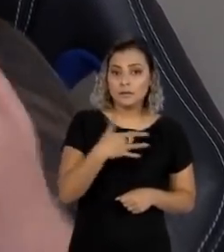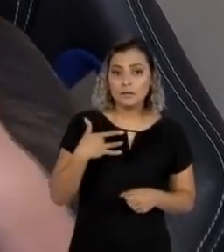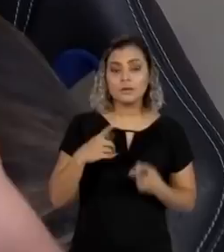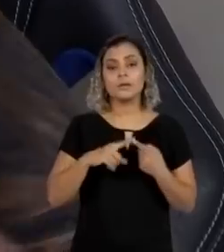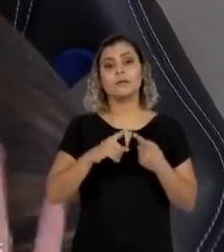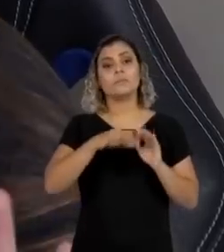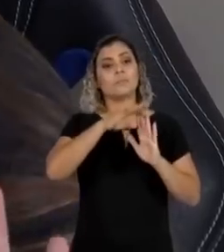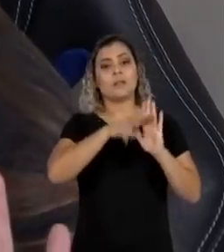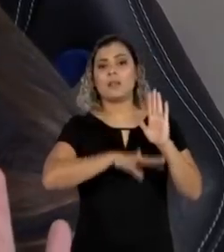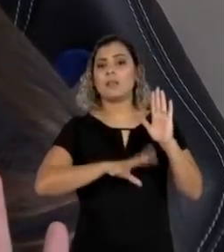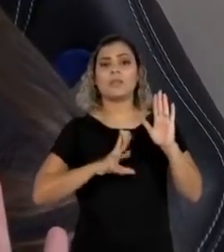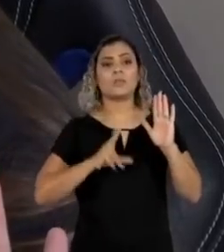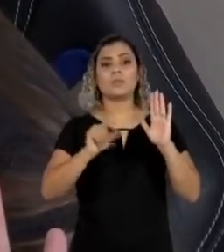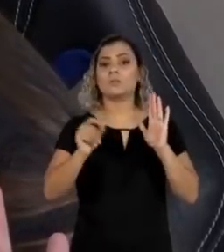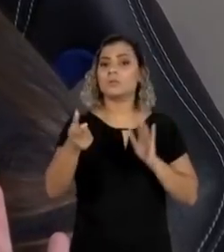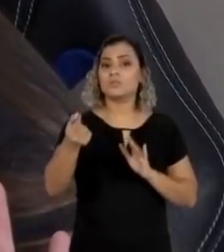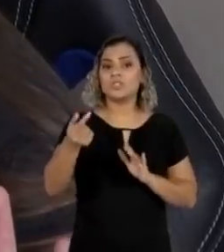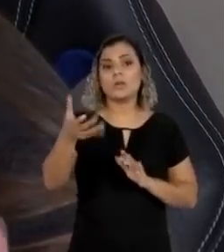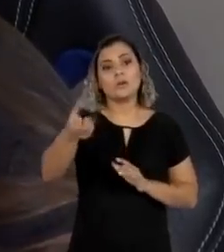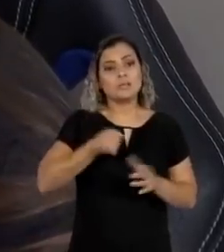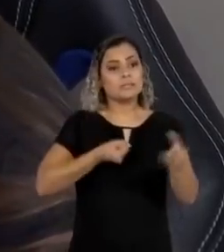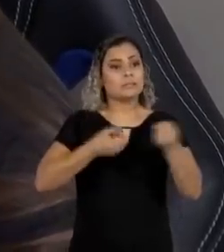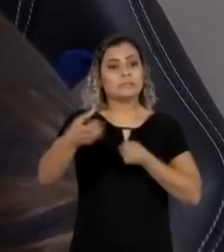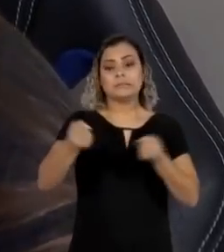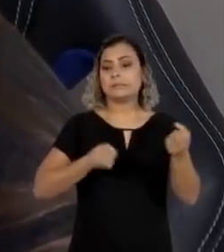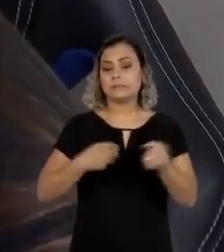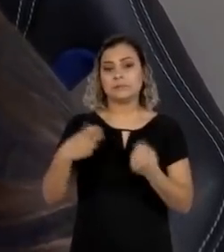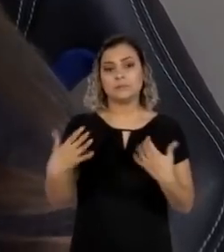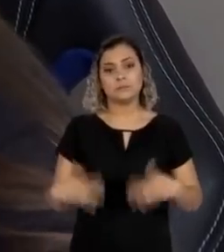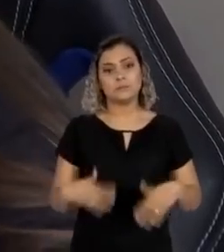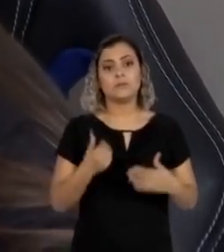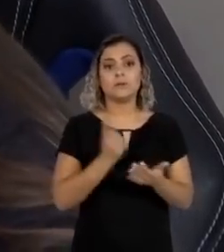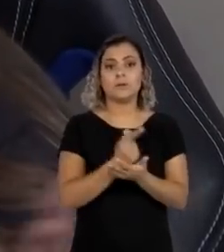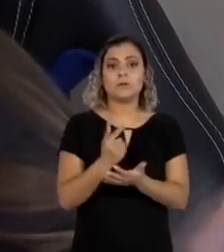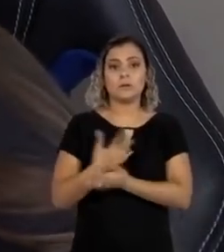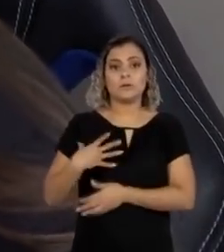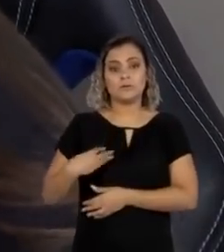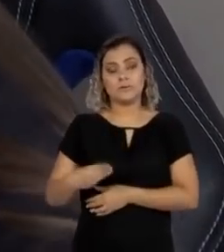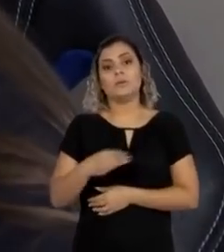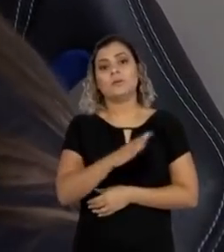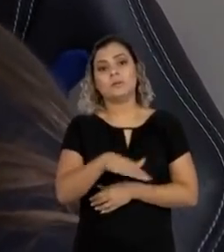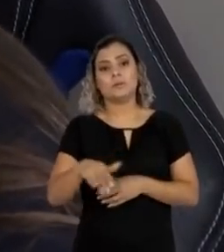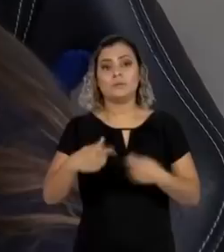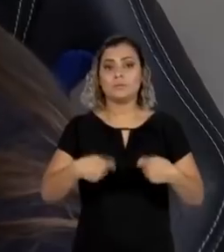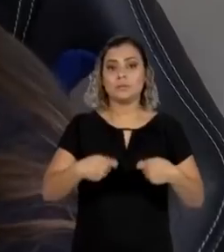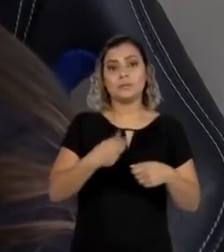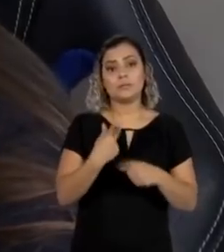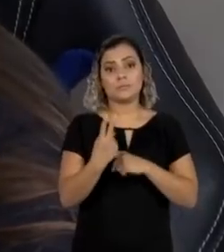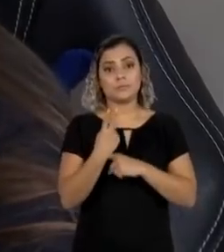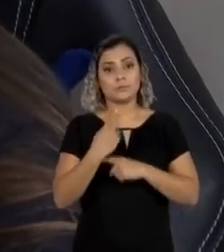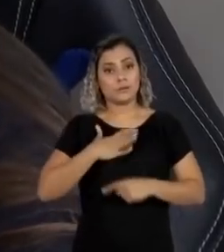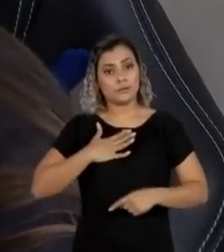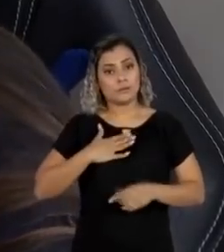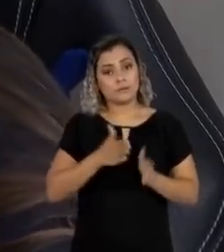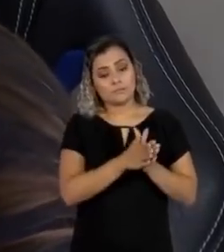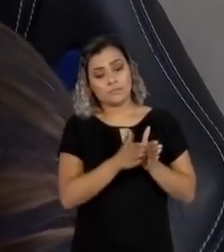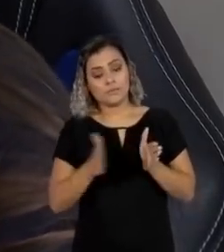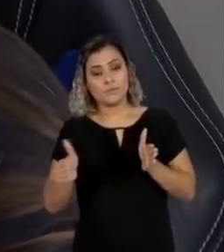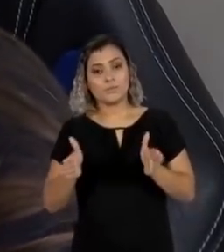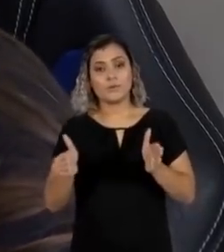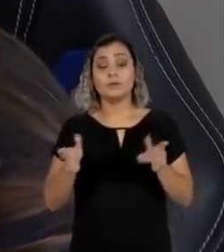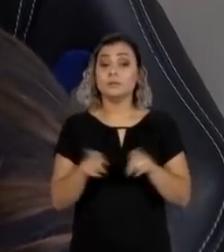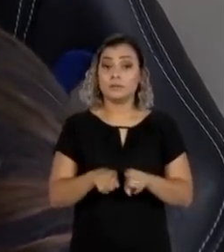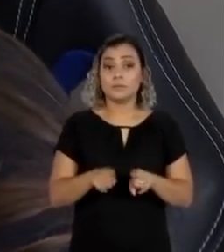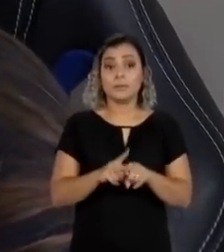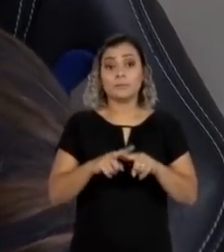lis, tudo. Da onde dava para eu tirar dinheiro, eu tirei. Que aí eu comprei tudo que minha filha precisava para poder me manter também por um tempo.